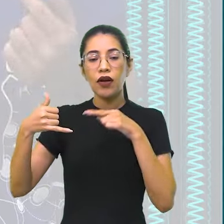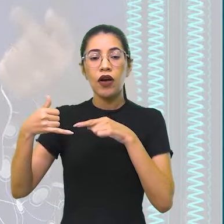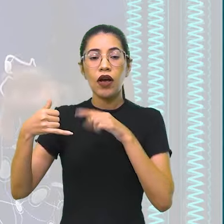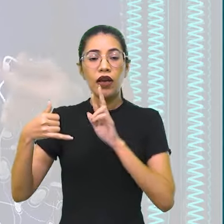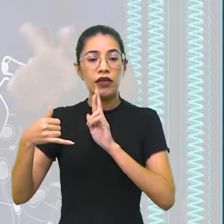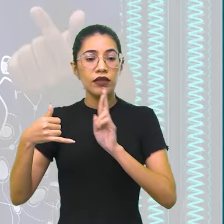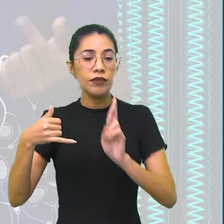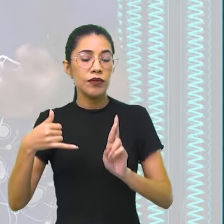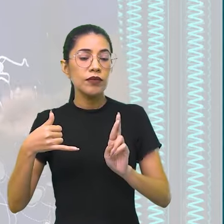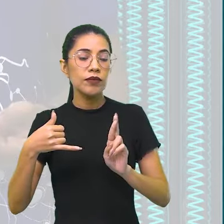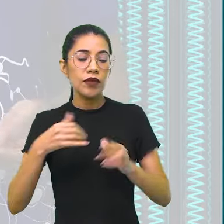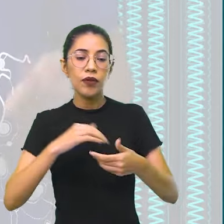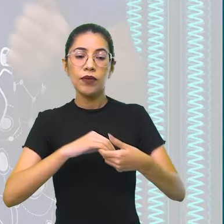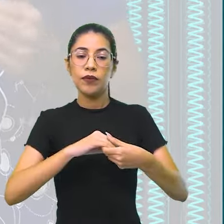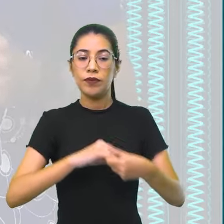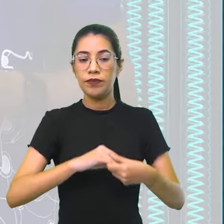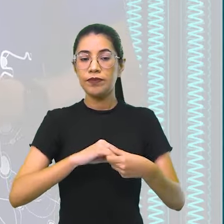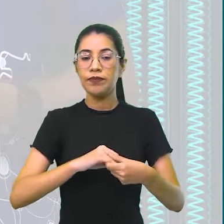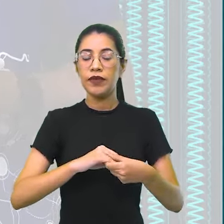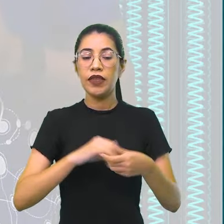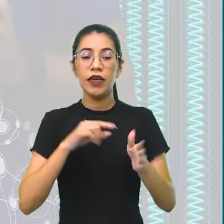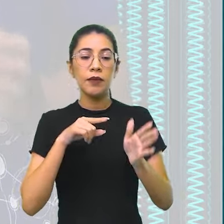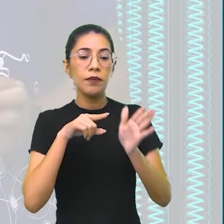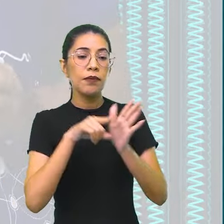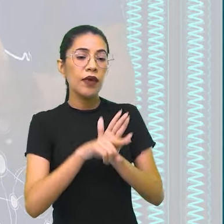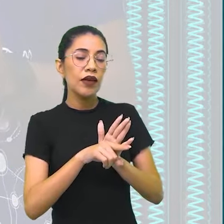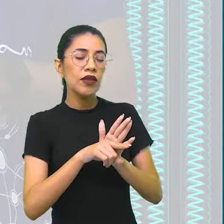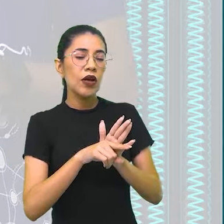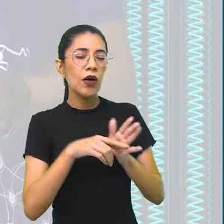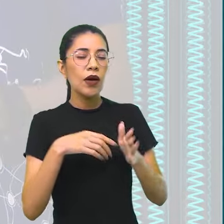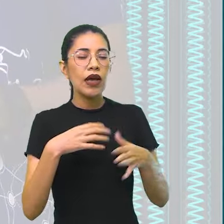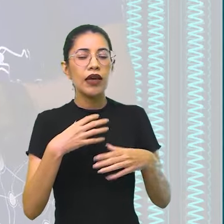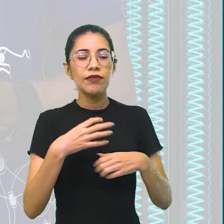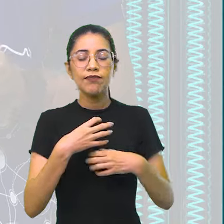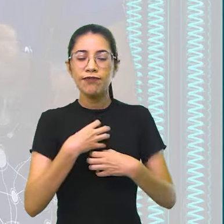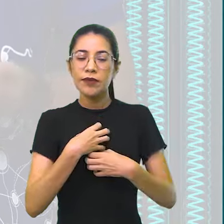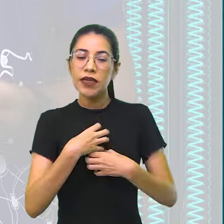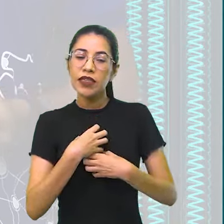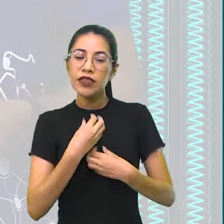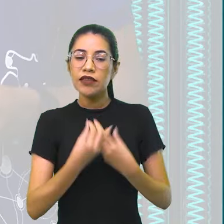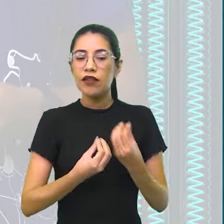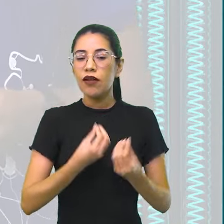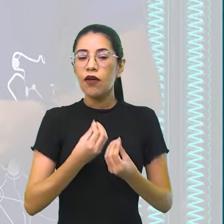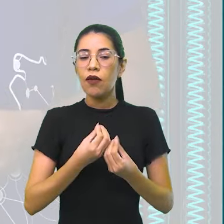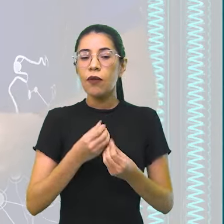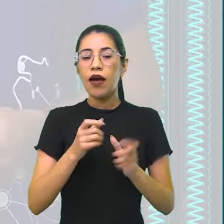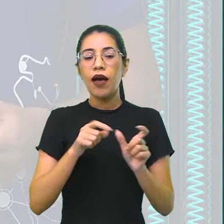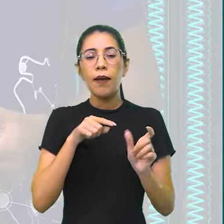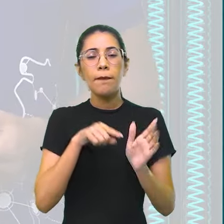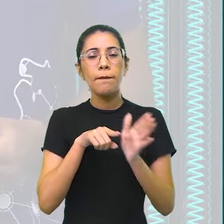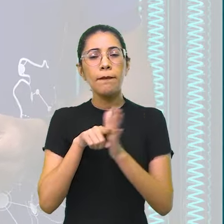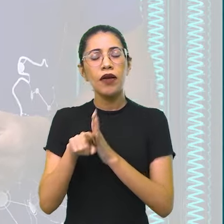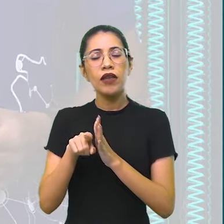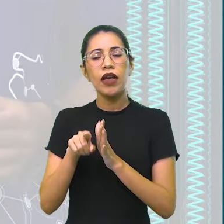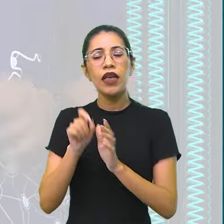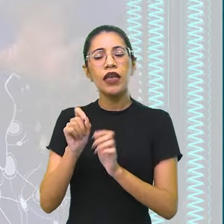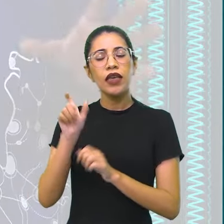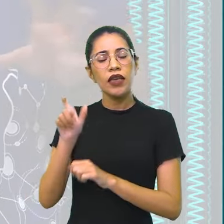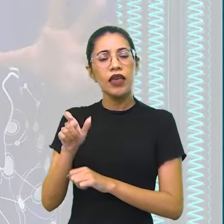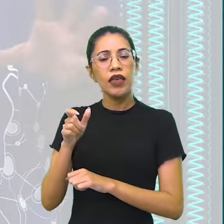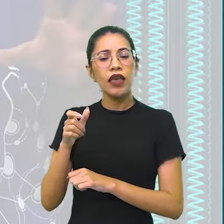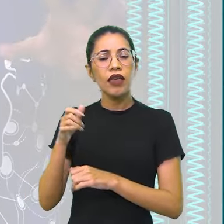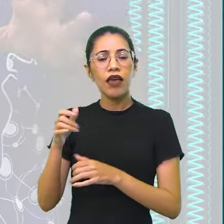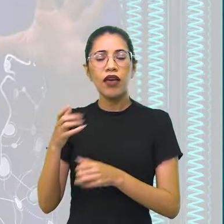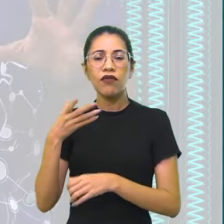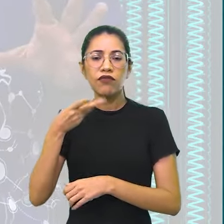alguém respondeu ao cumprimento e perguntou com um tom de simpatia com quem a pessoa queria falar. Não